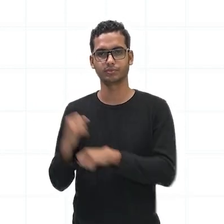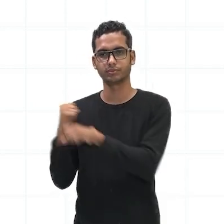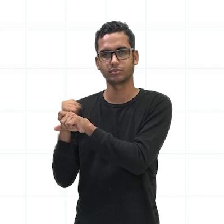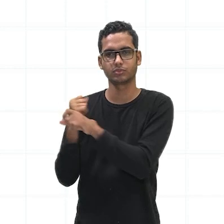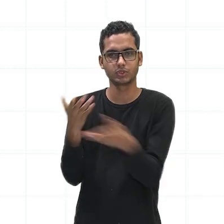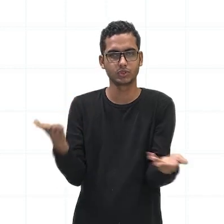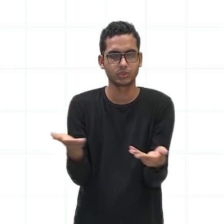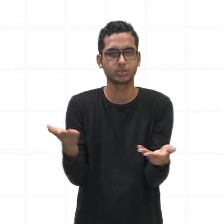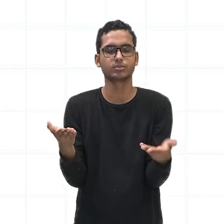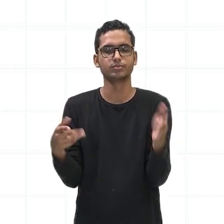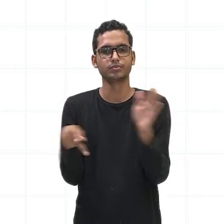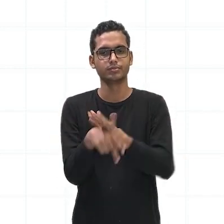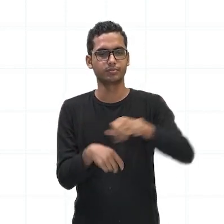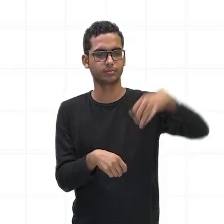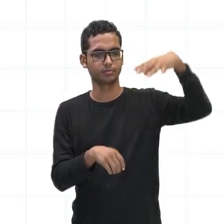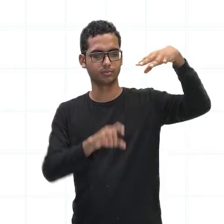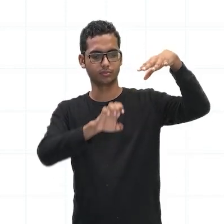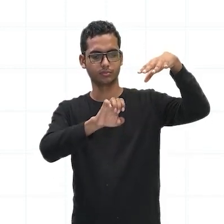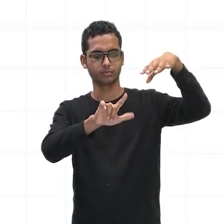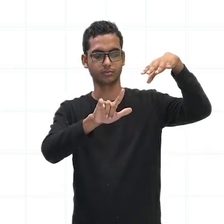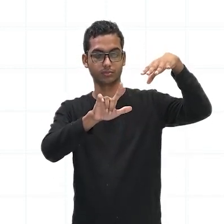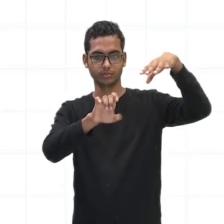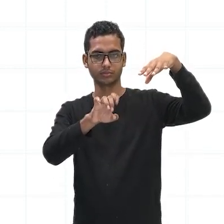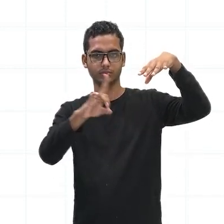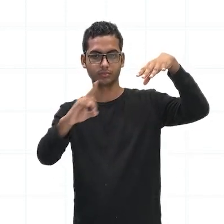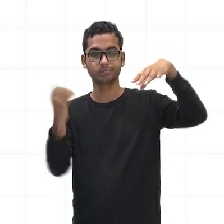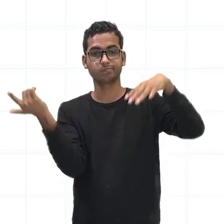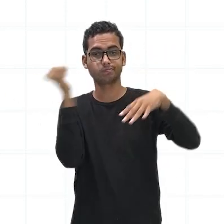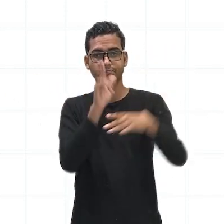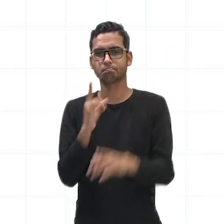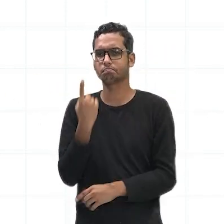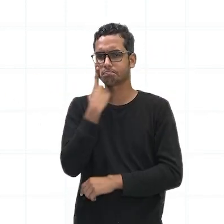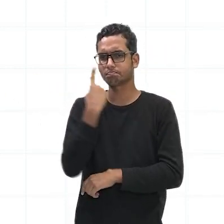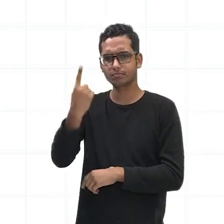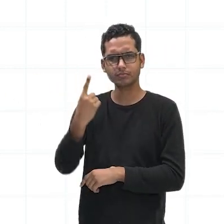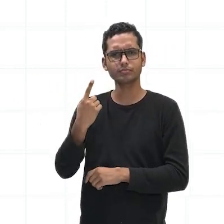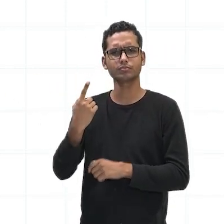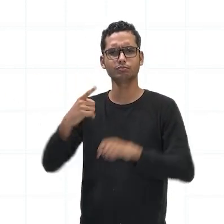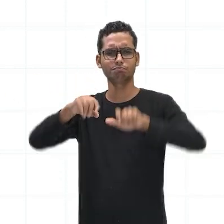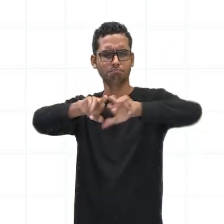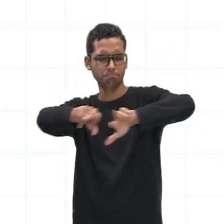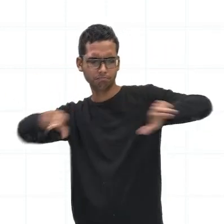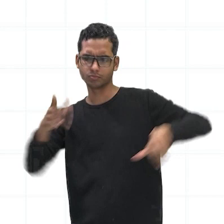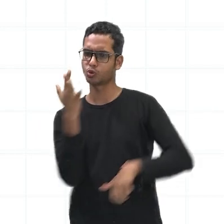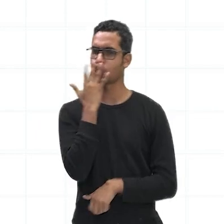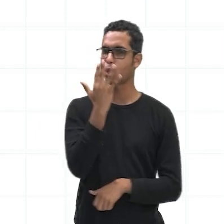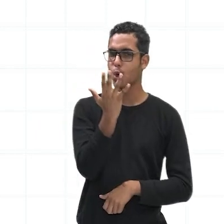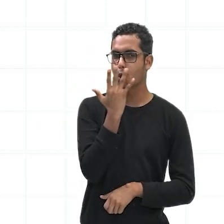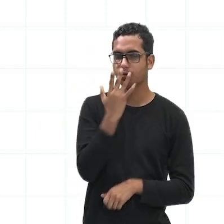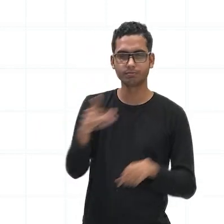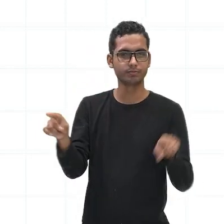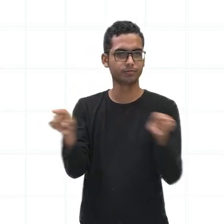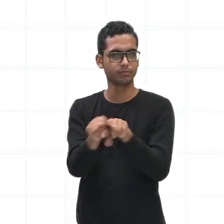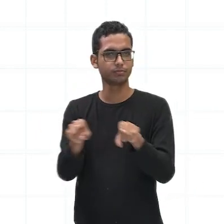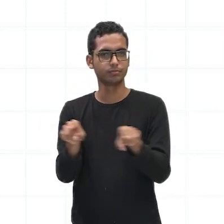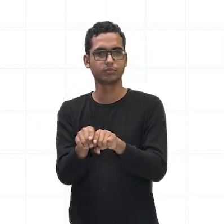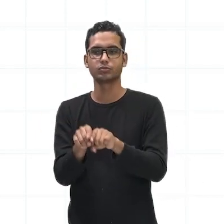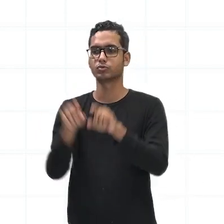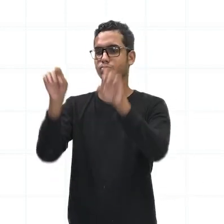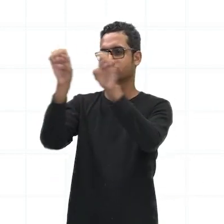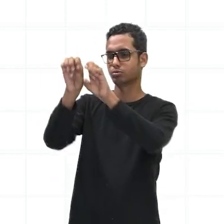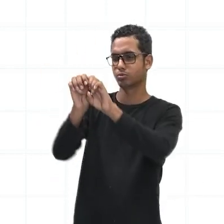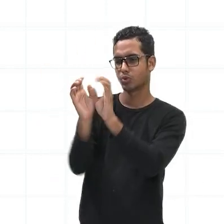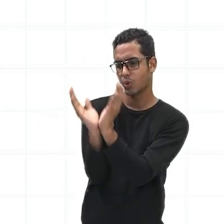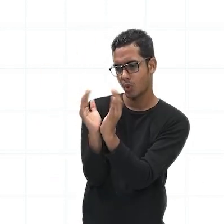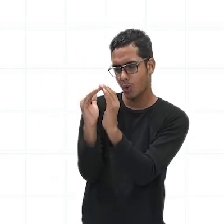as lâmpadas de LED. Né? E essas lâmpadas de LED a gente vai poder encontrar ali em cores diversificadas, né, em formatos diferentes, utilizado